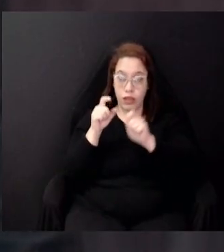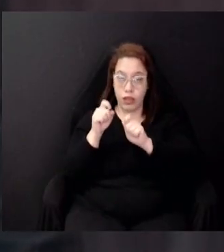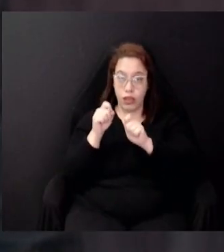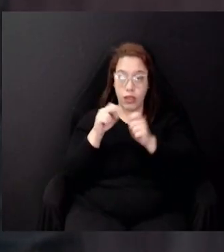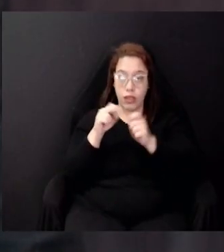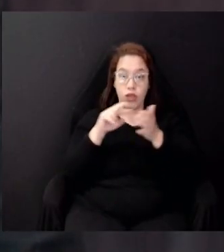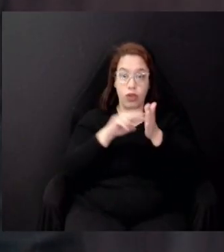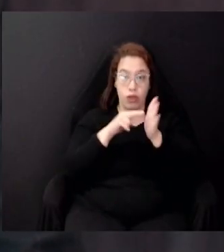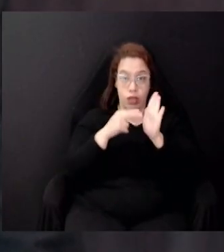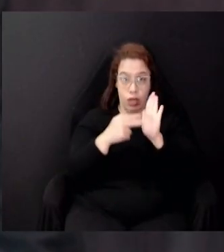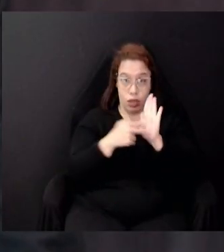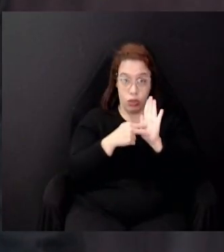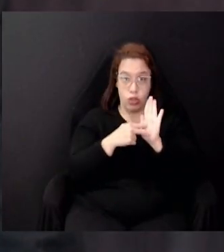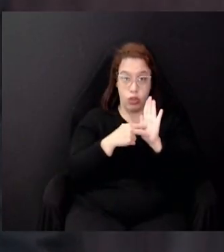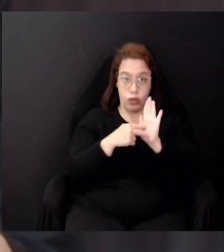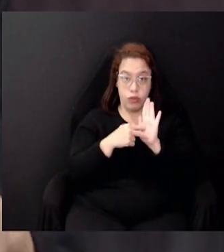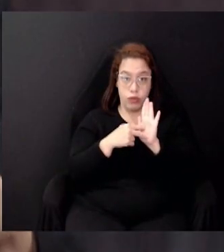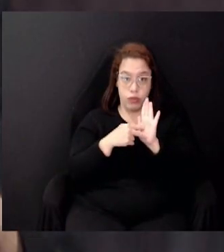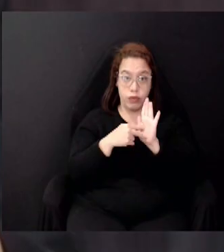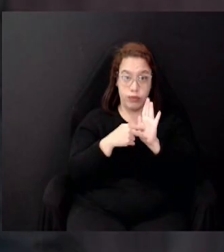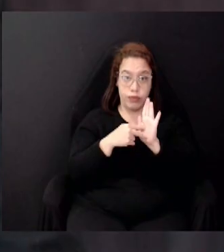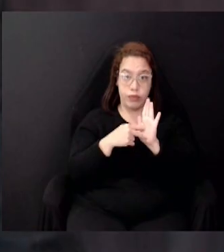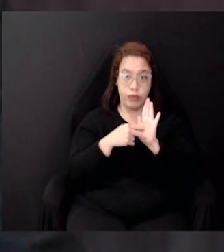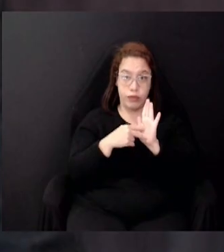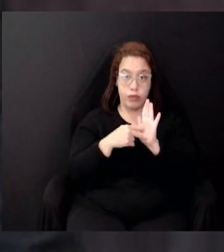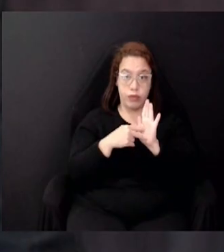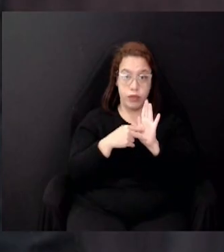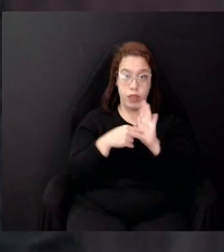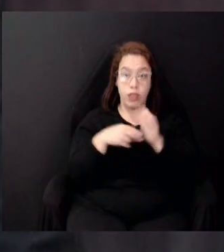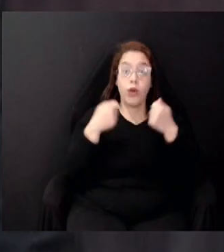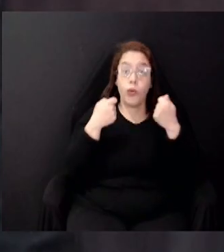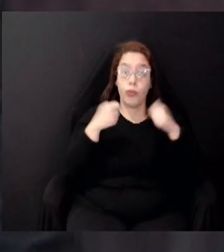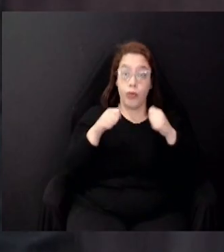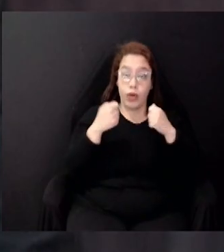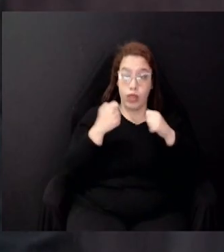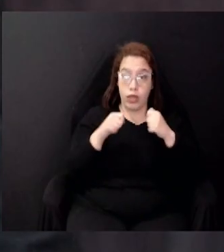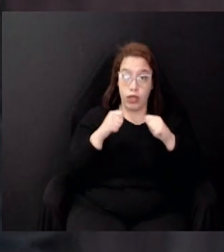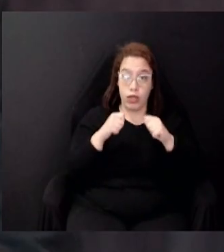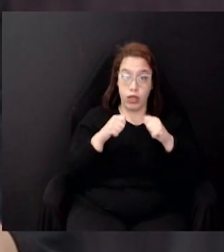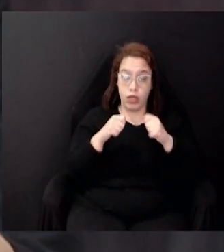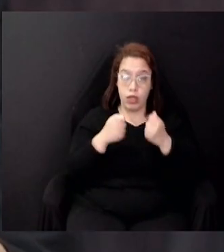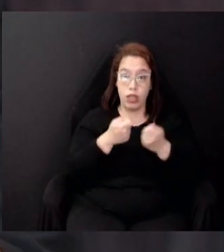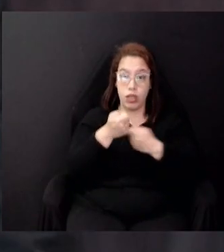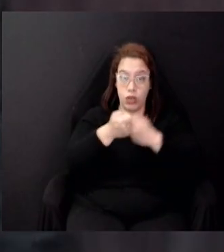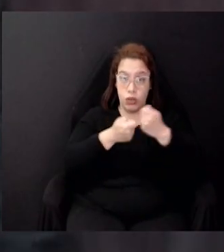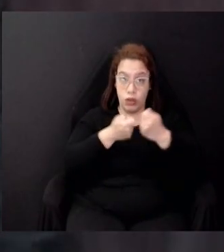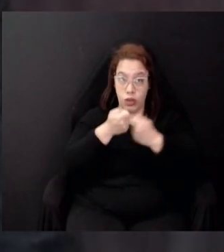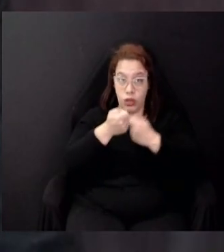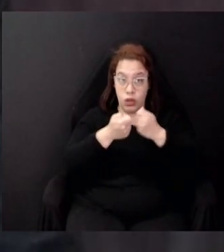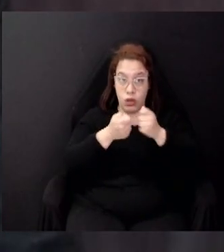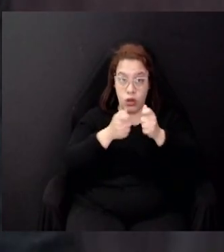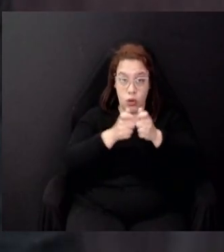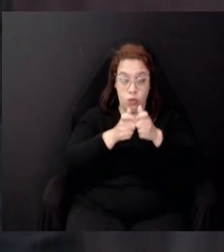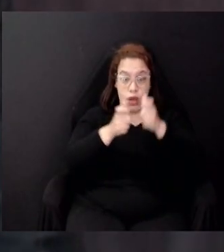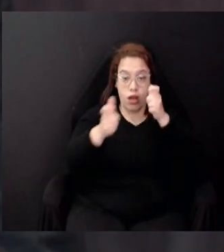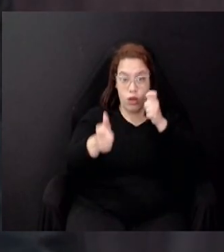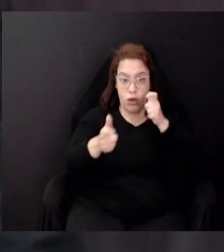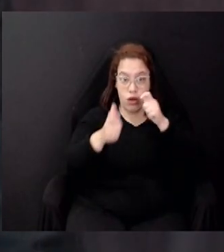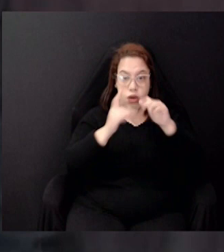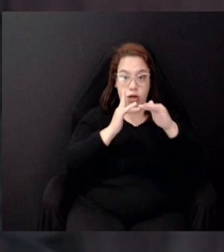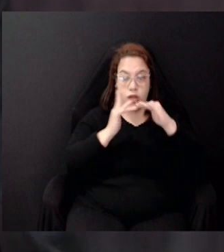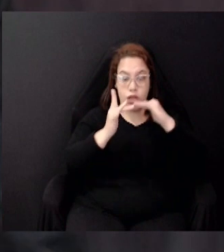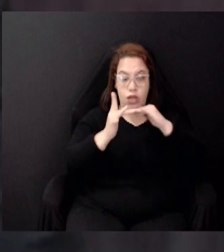ainda. Então, nós precisamos de uma regulamentação maior das redes sociais,